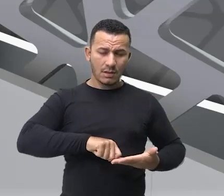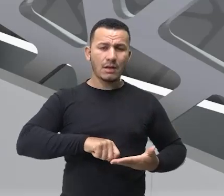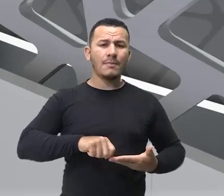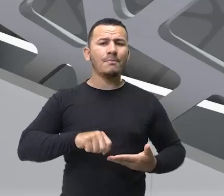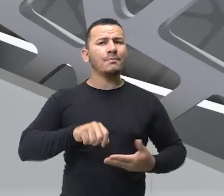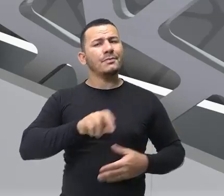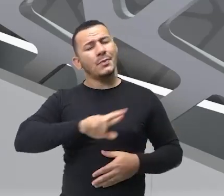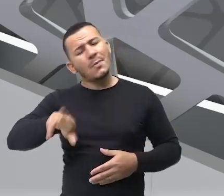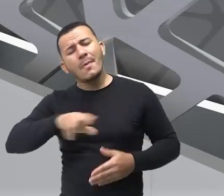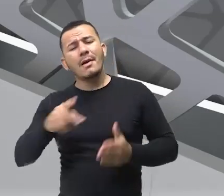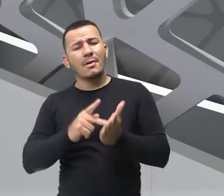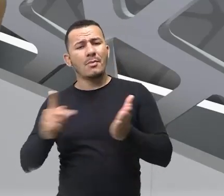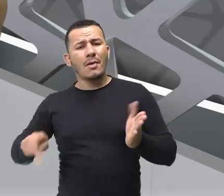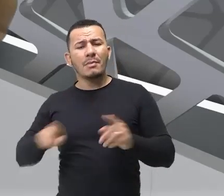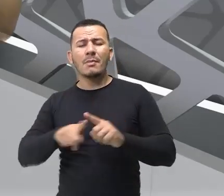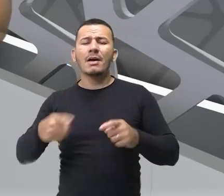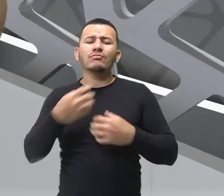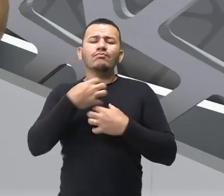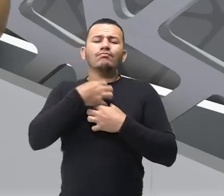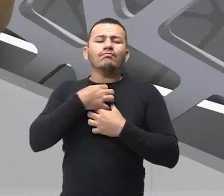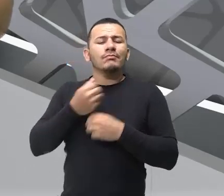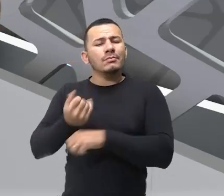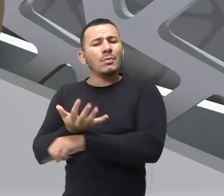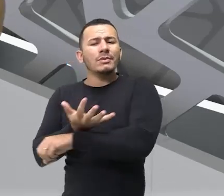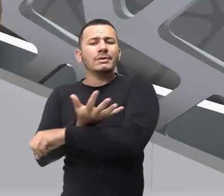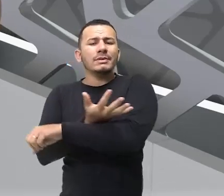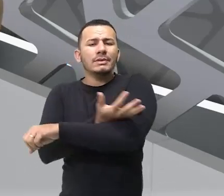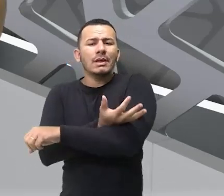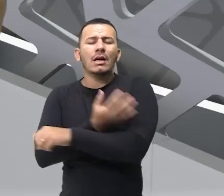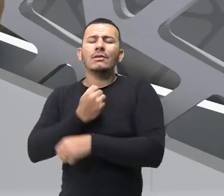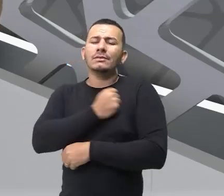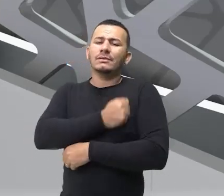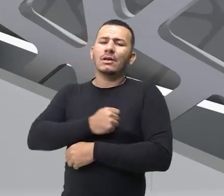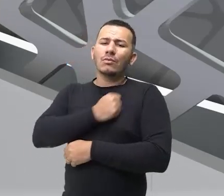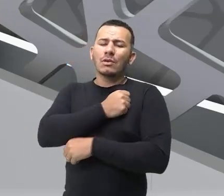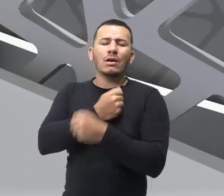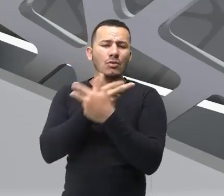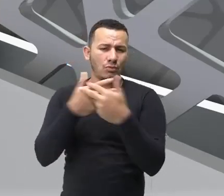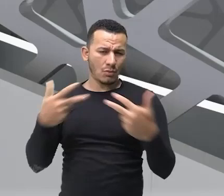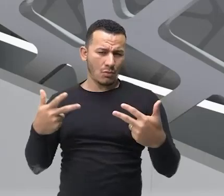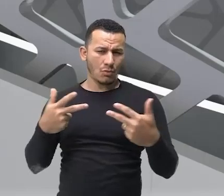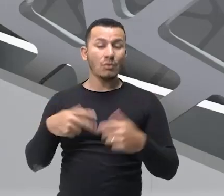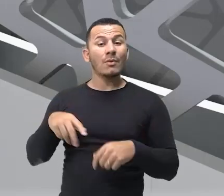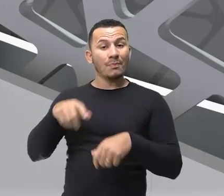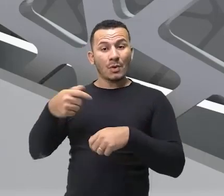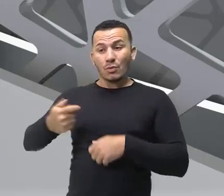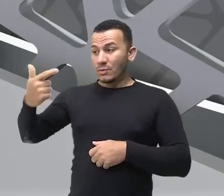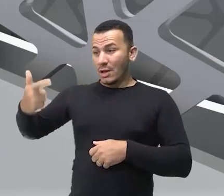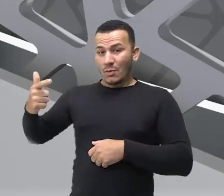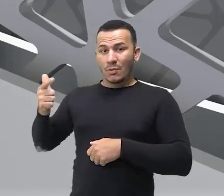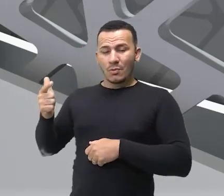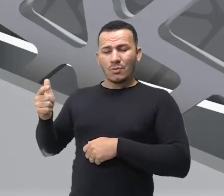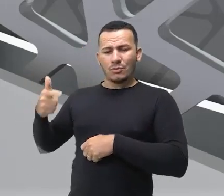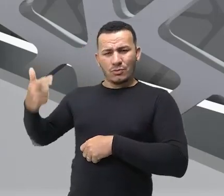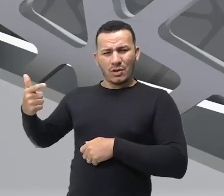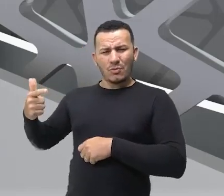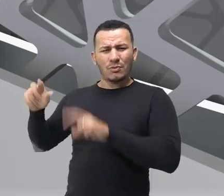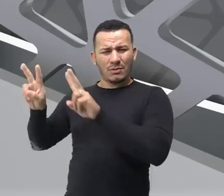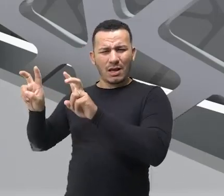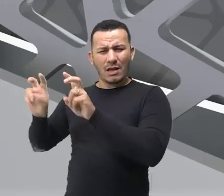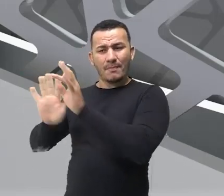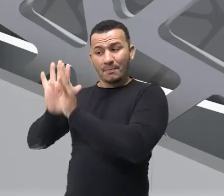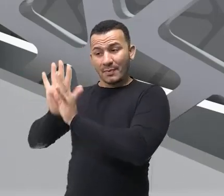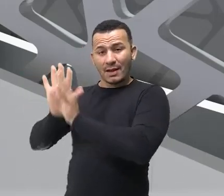ser um poema, mas que desperta emoção, certo? Por exemplo, nós, quando lemos esse texto aqui,